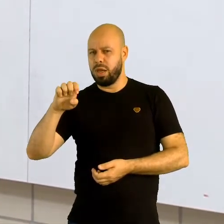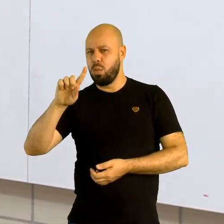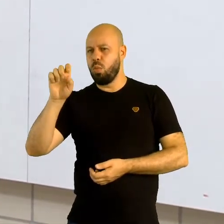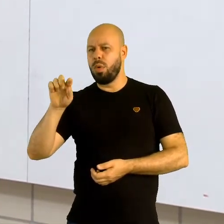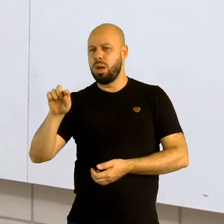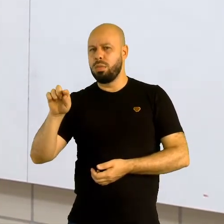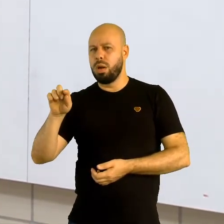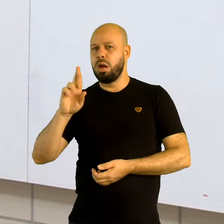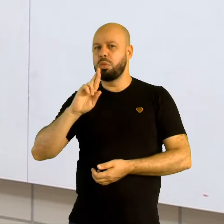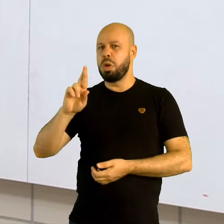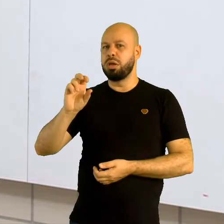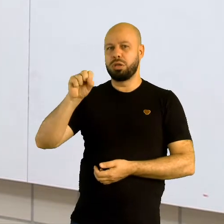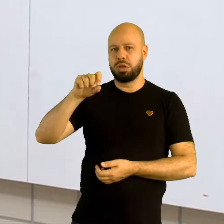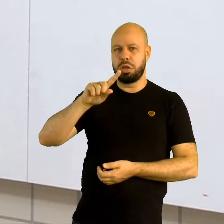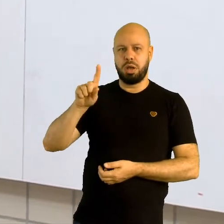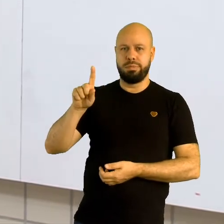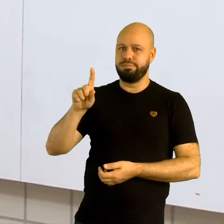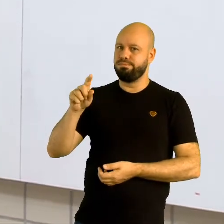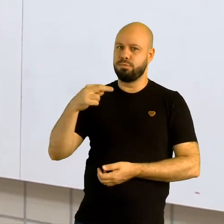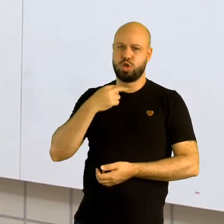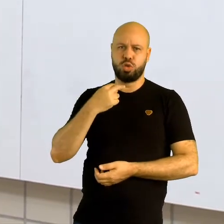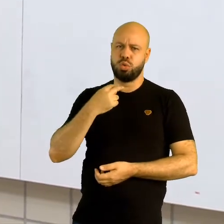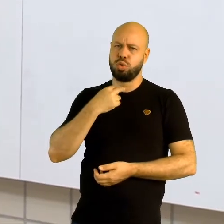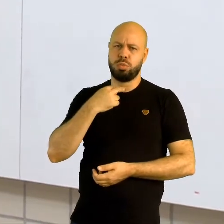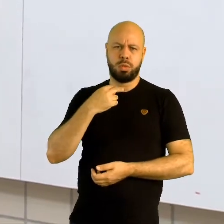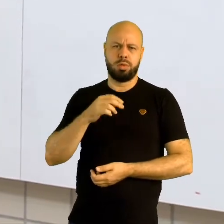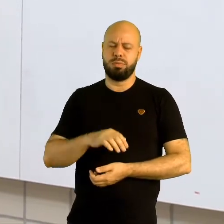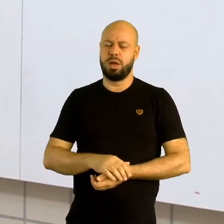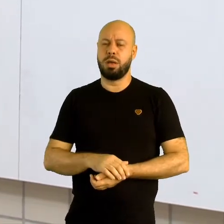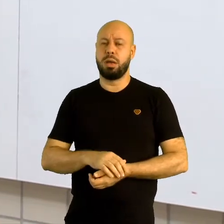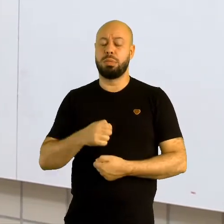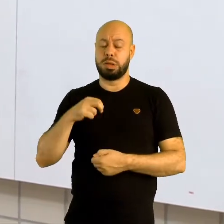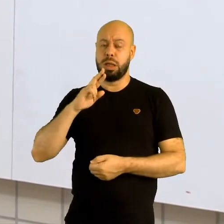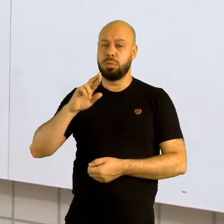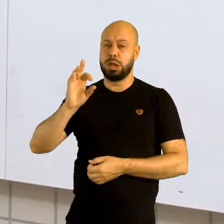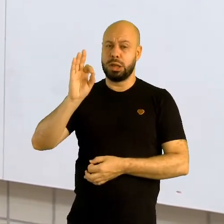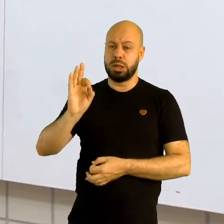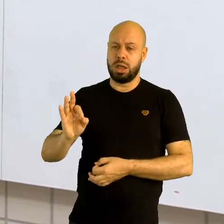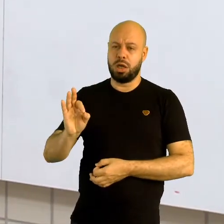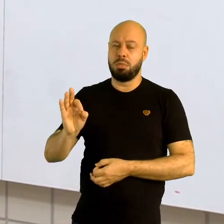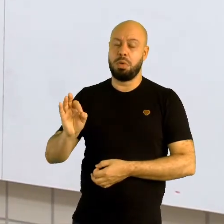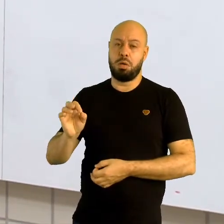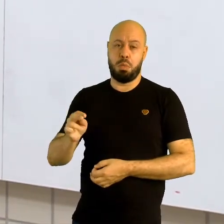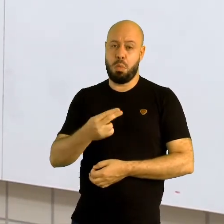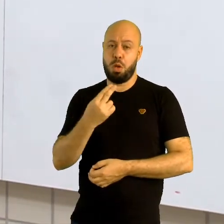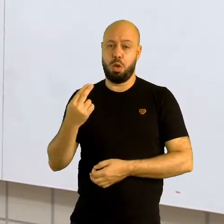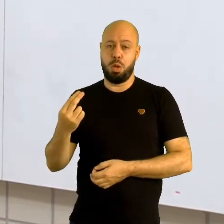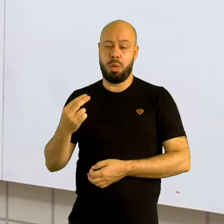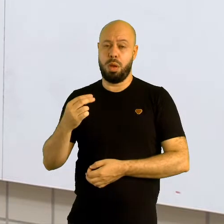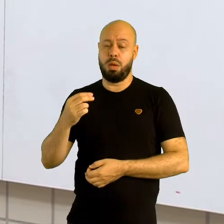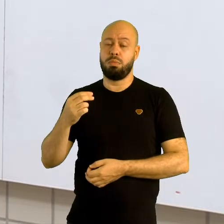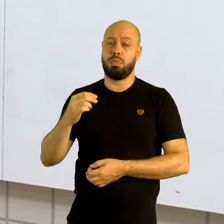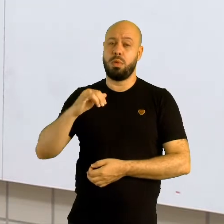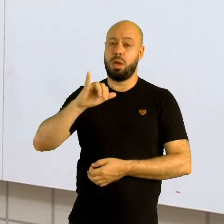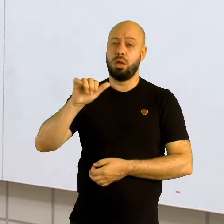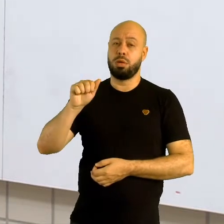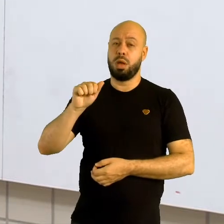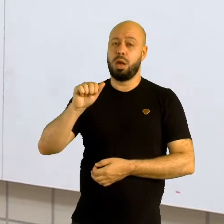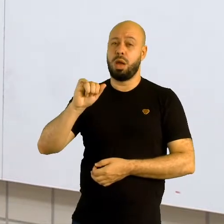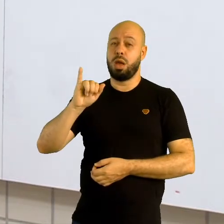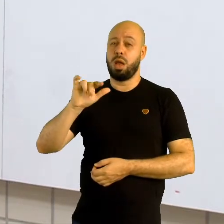uma resposta coerente. Então, por exemplo, my name is Jailson. Então, aqui eu tenho o